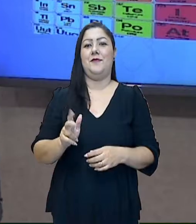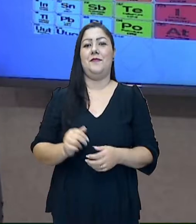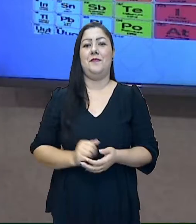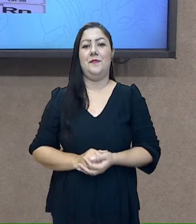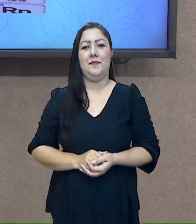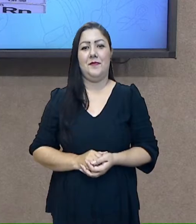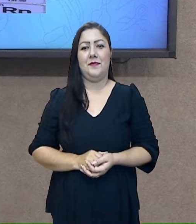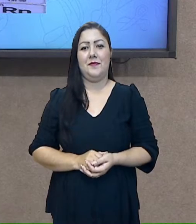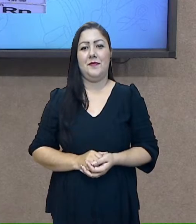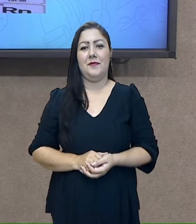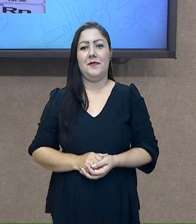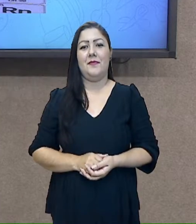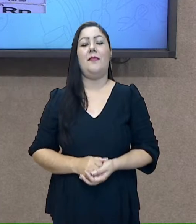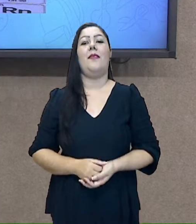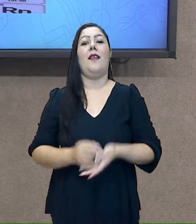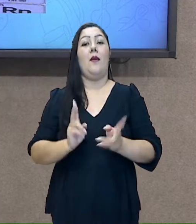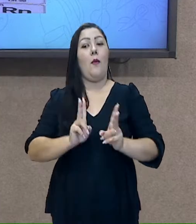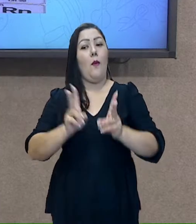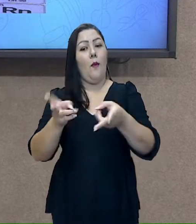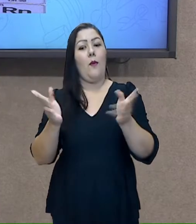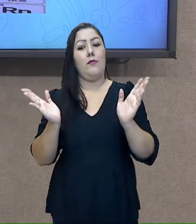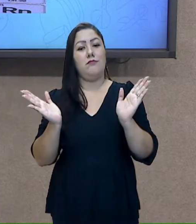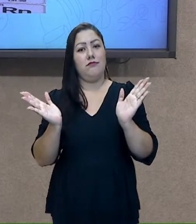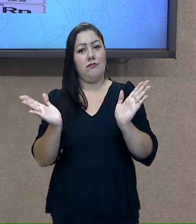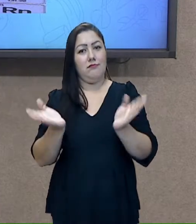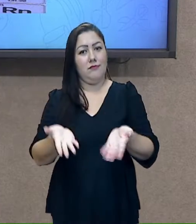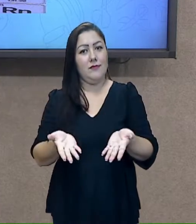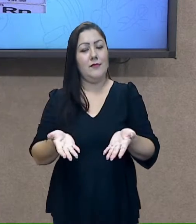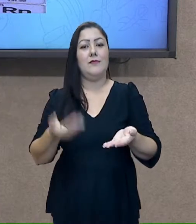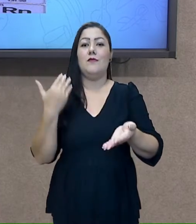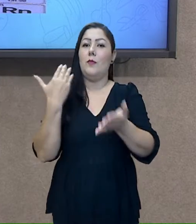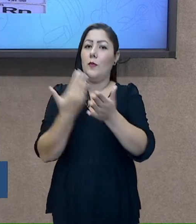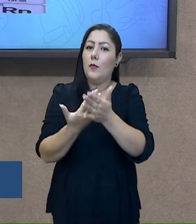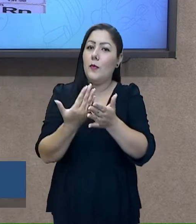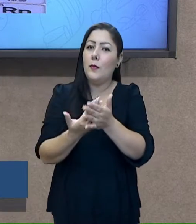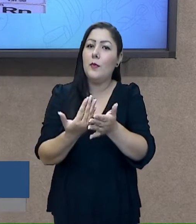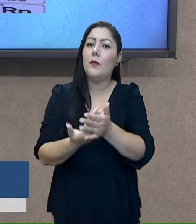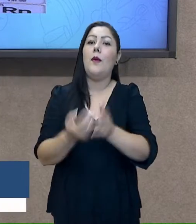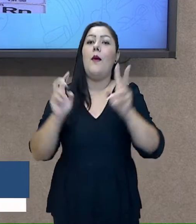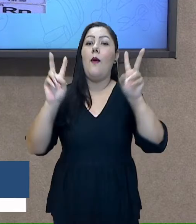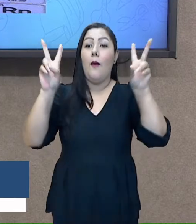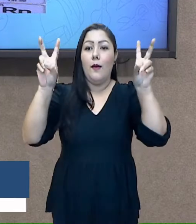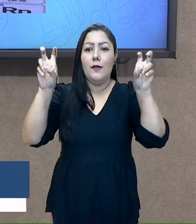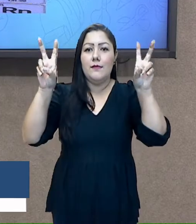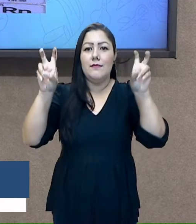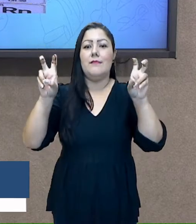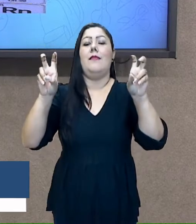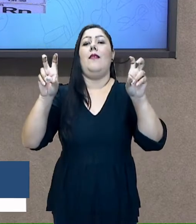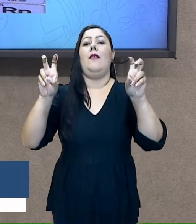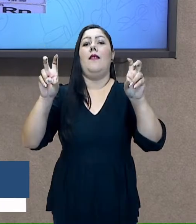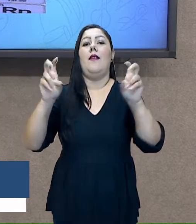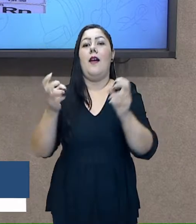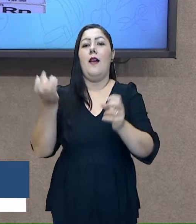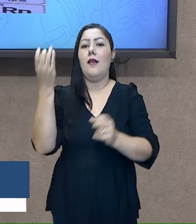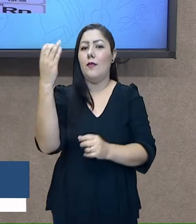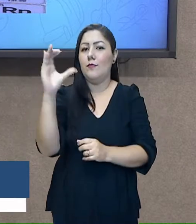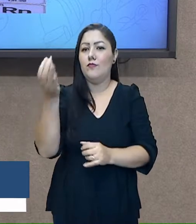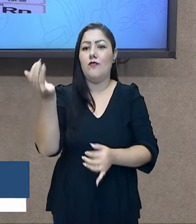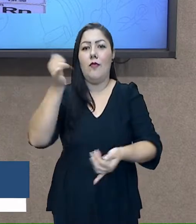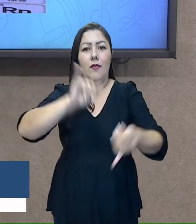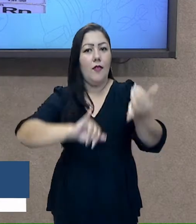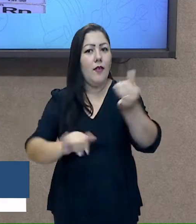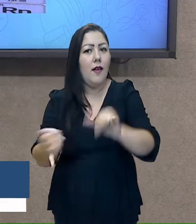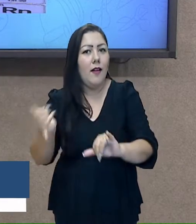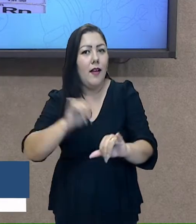Valadares. Continuaremos hoje o nosso estudo sobre a ciência química. Já